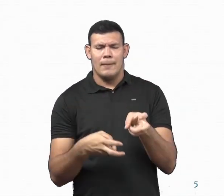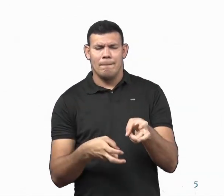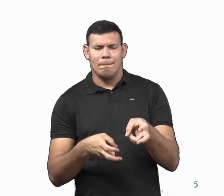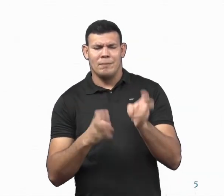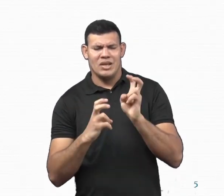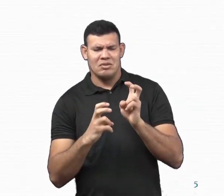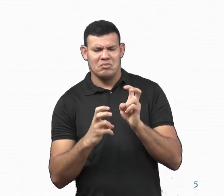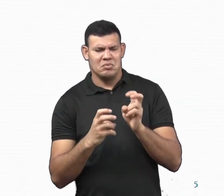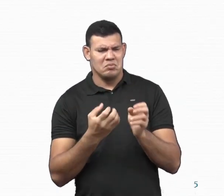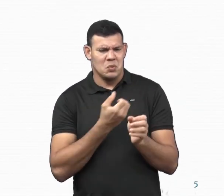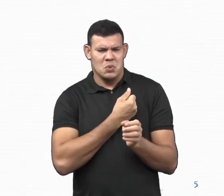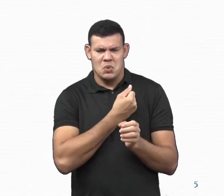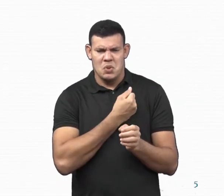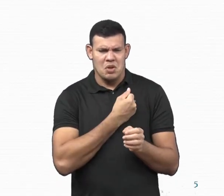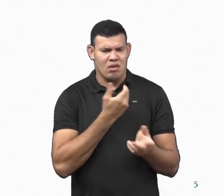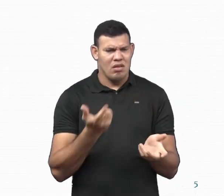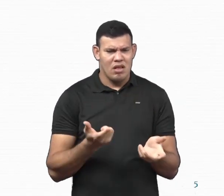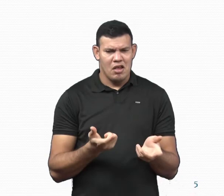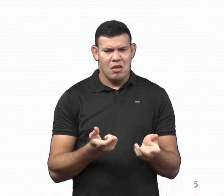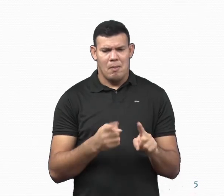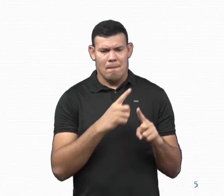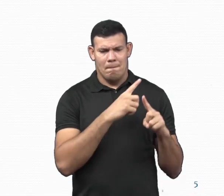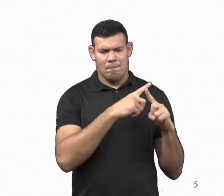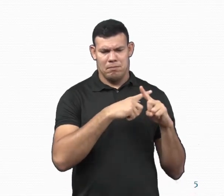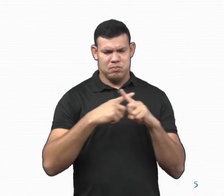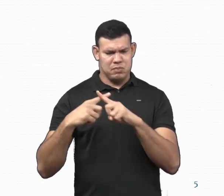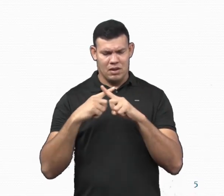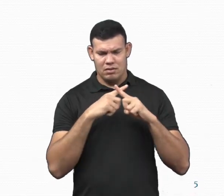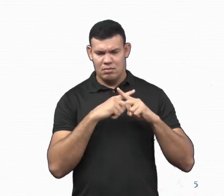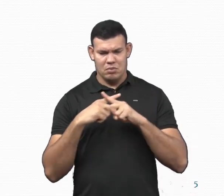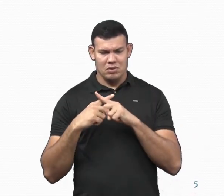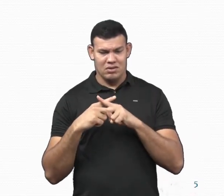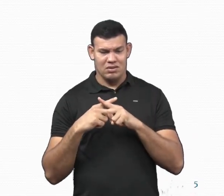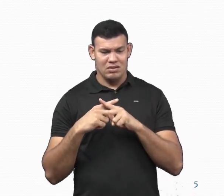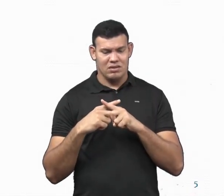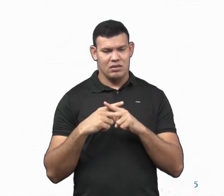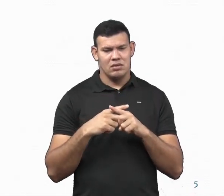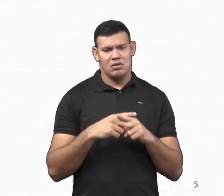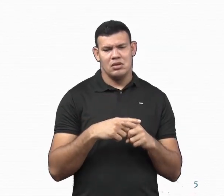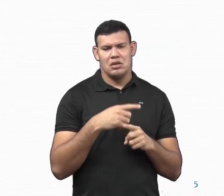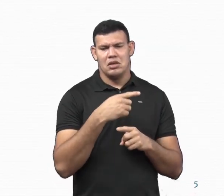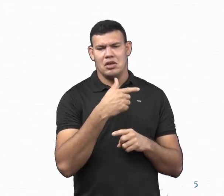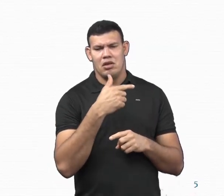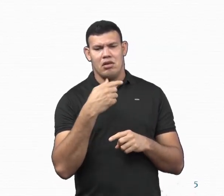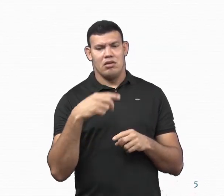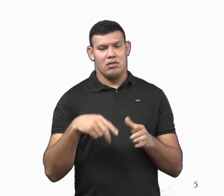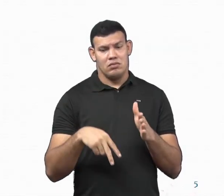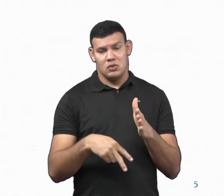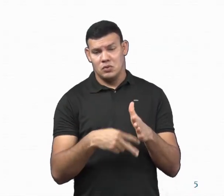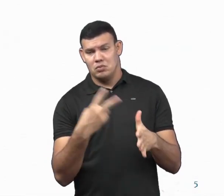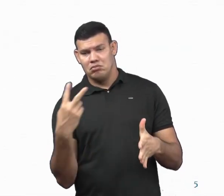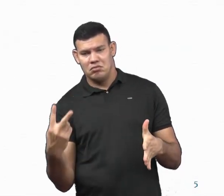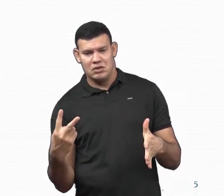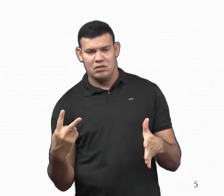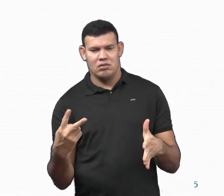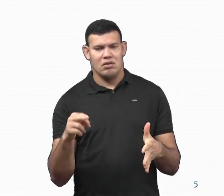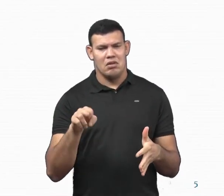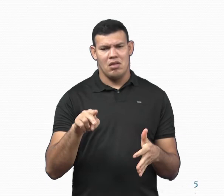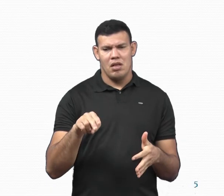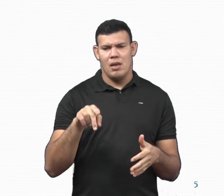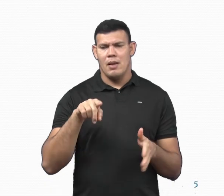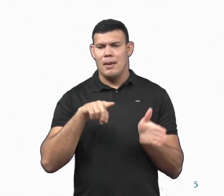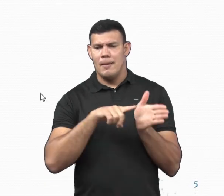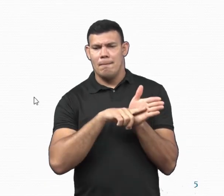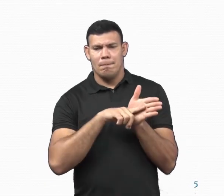Percebam que não tem nenhum número que, se eu multiplicar por ele mesmo duas vezes, dê menos 64. Então, a gente